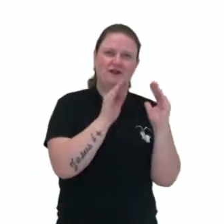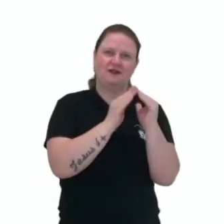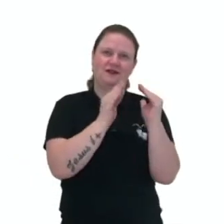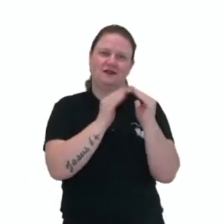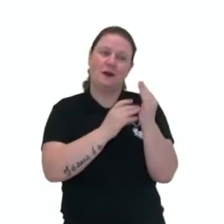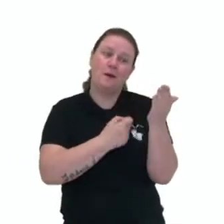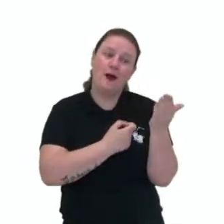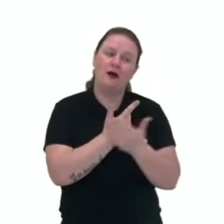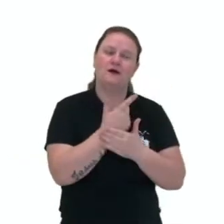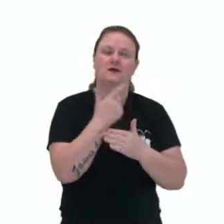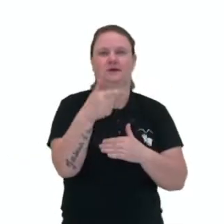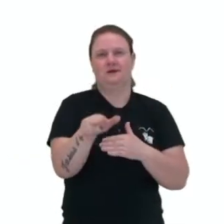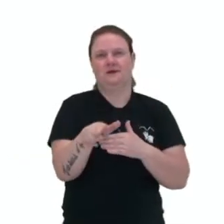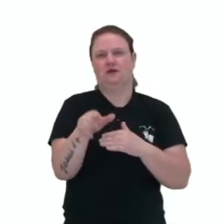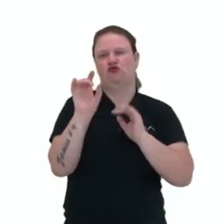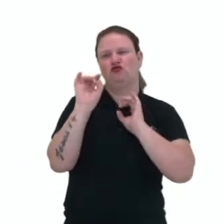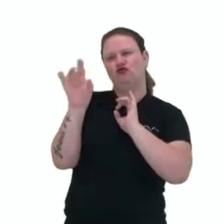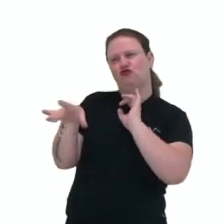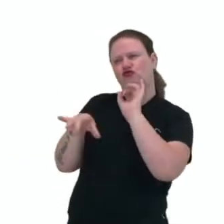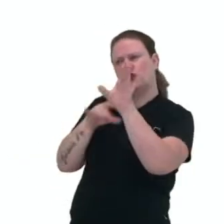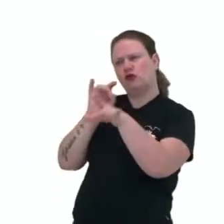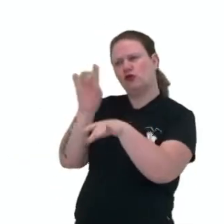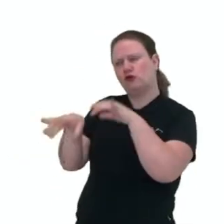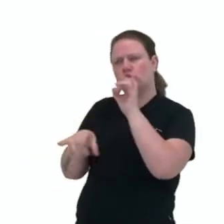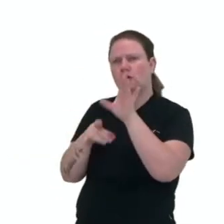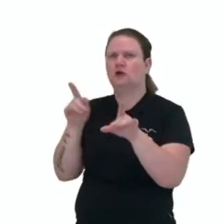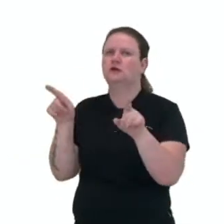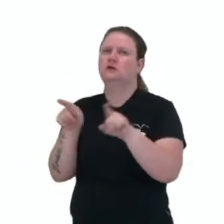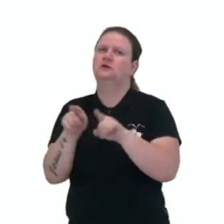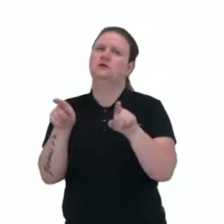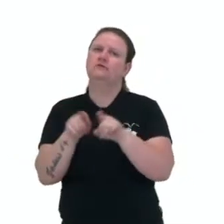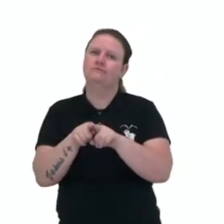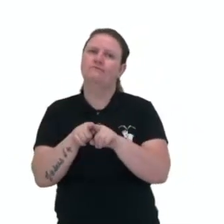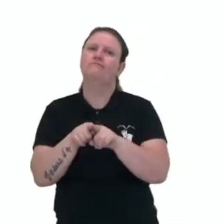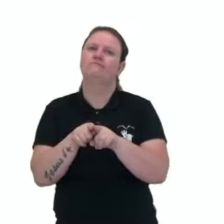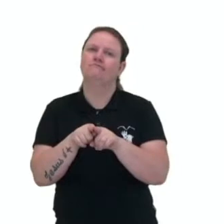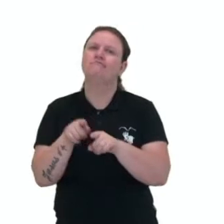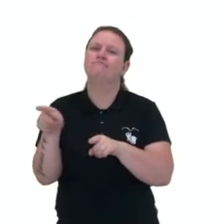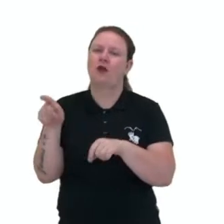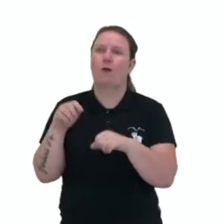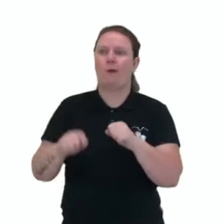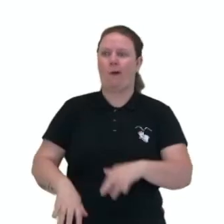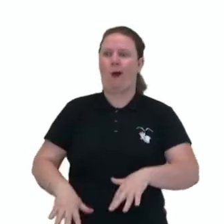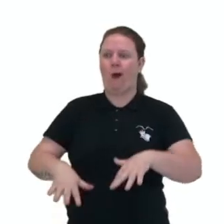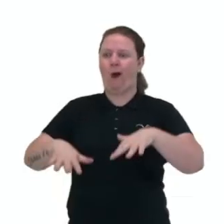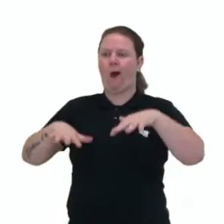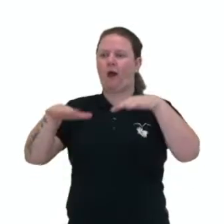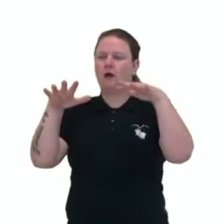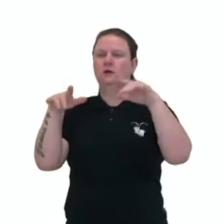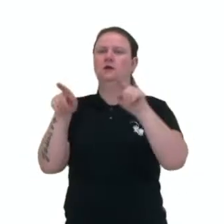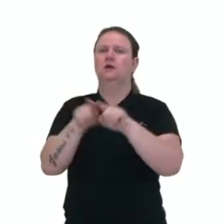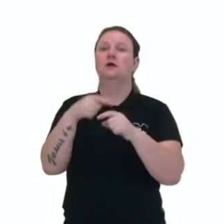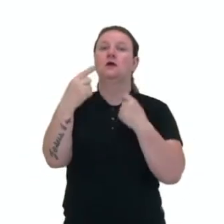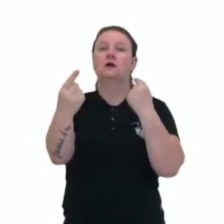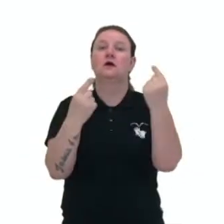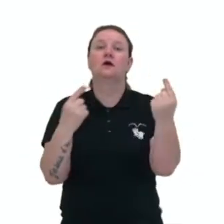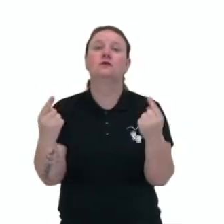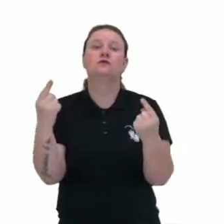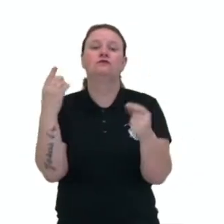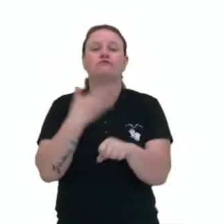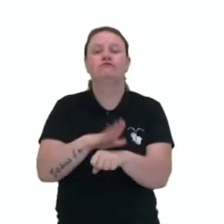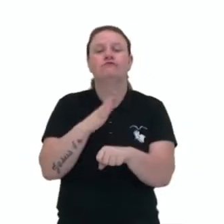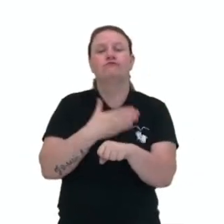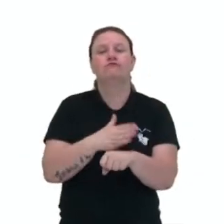Super gari, o lixeiro, o que é que faz? Bota lixo no lixo, que aqui tem lixo demais. Cada um faz o que